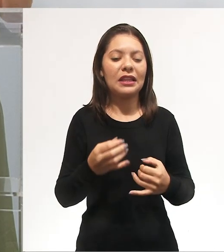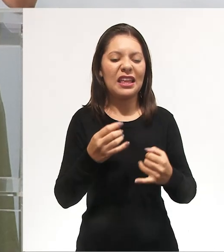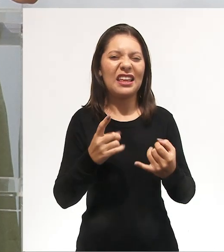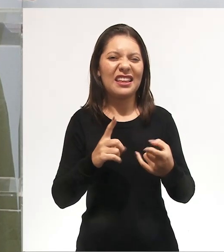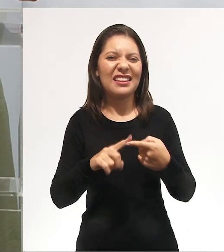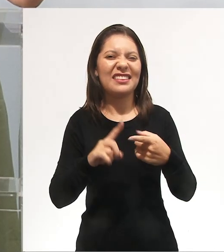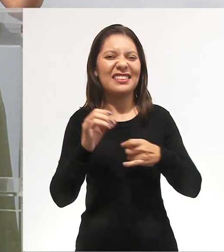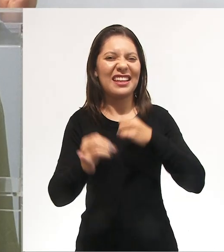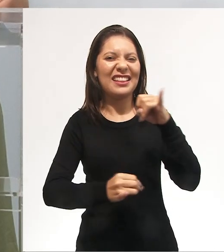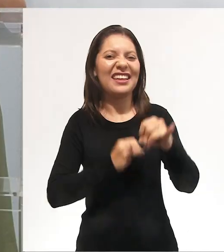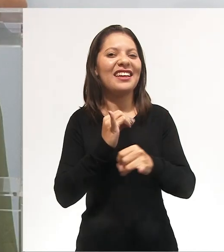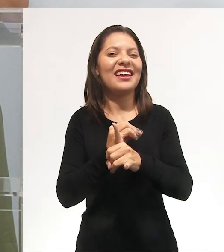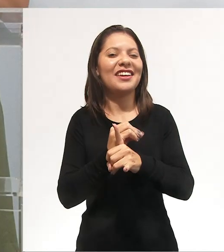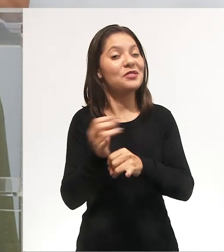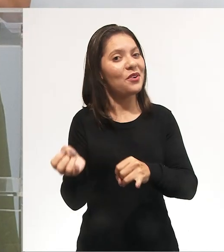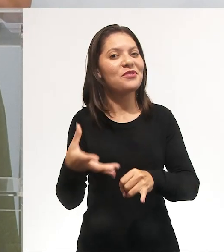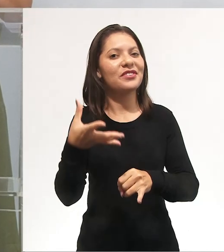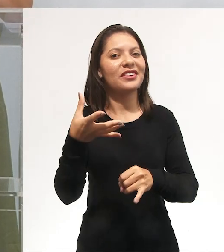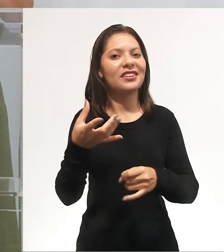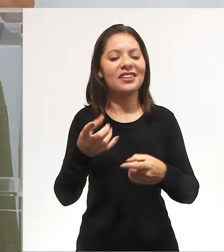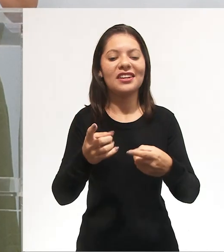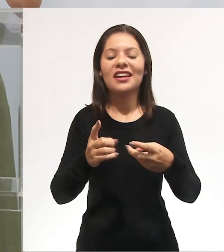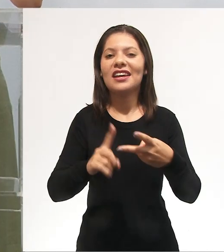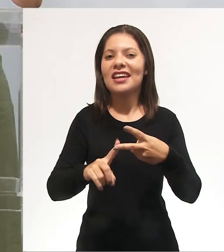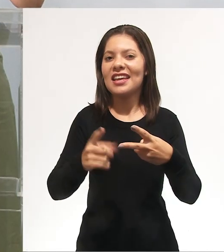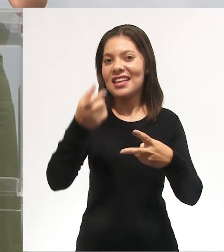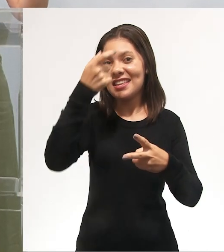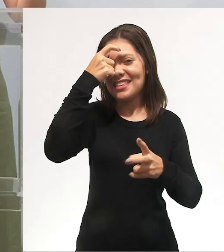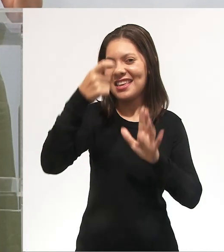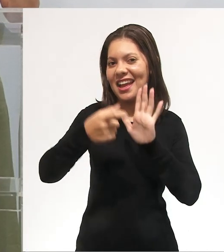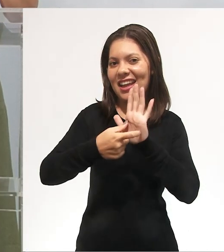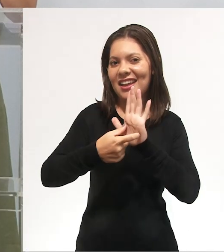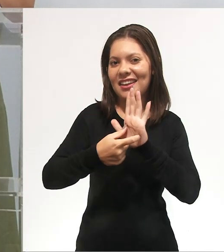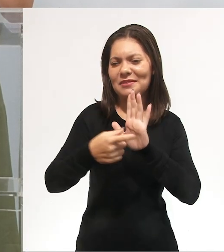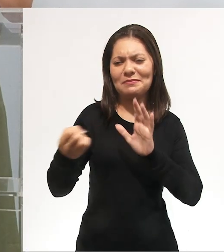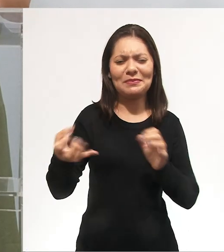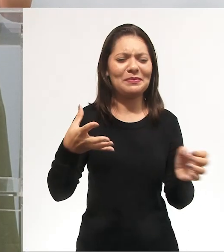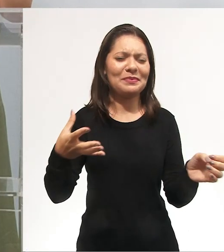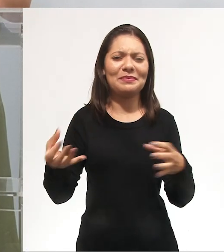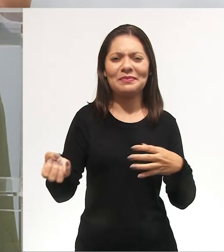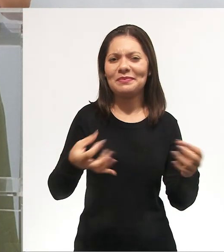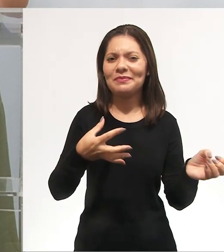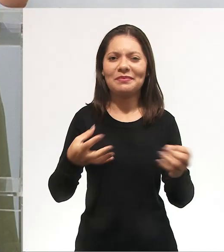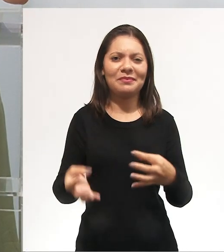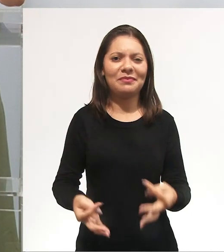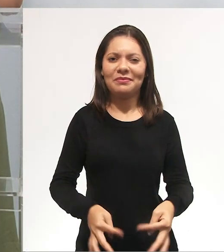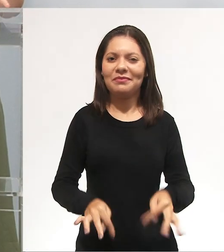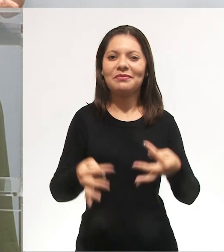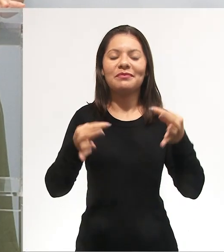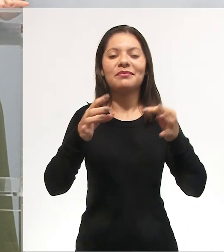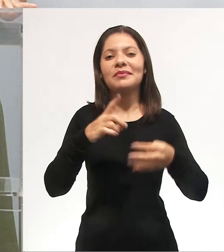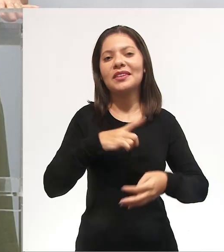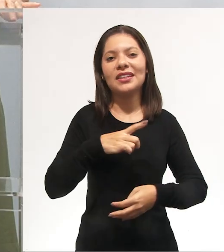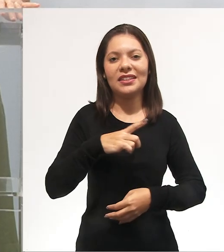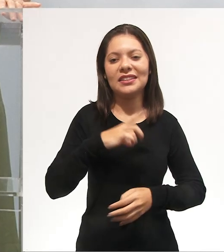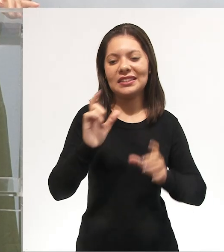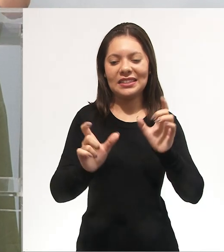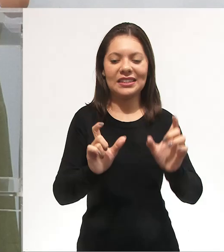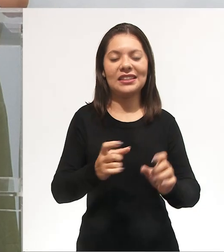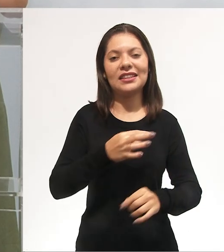né? Internet, inteligência artificial e outros elementos específicos